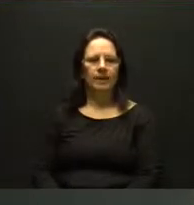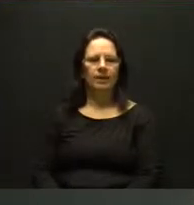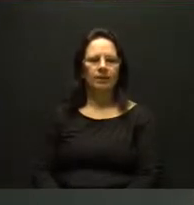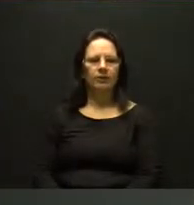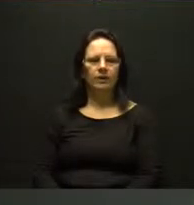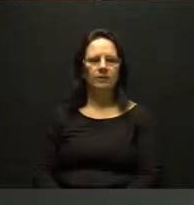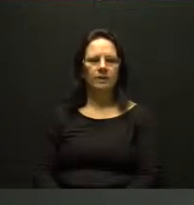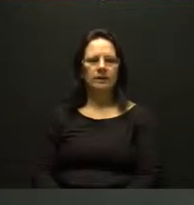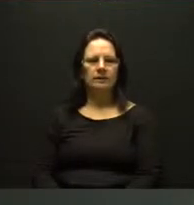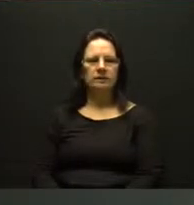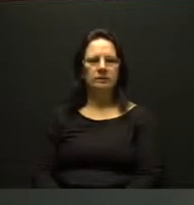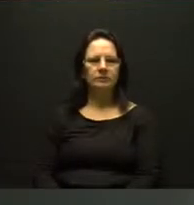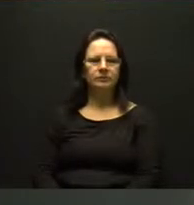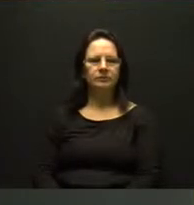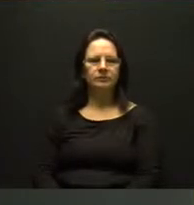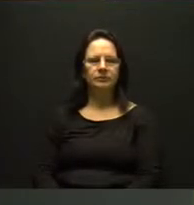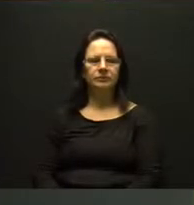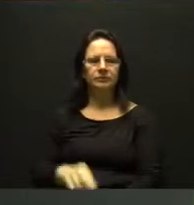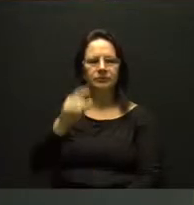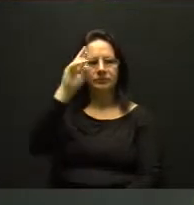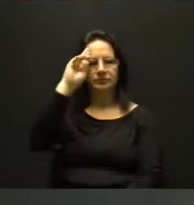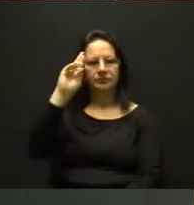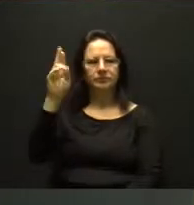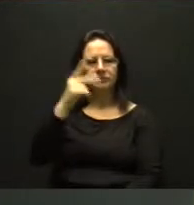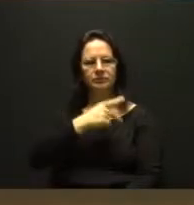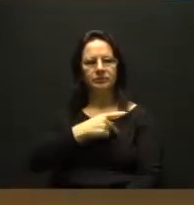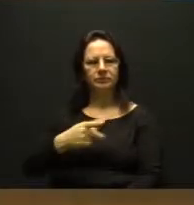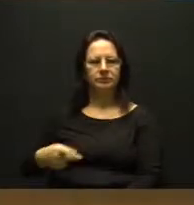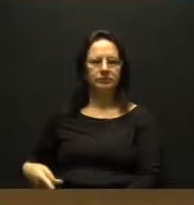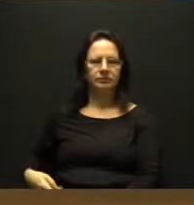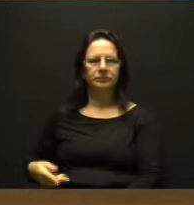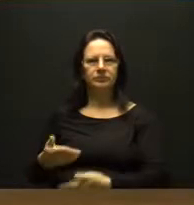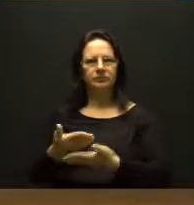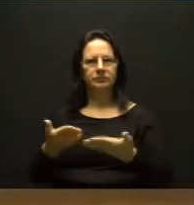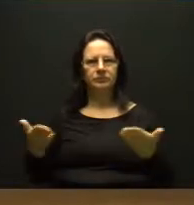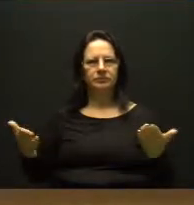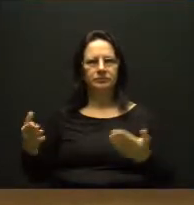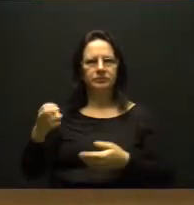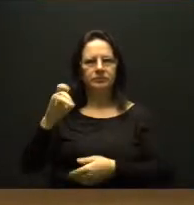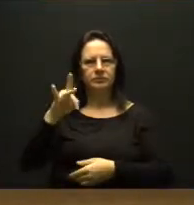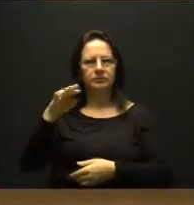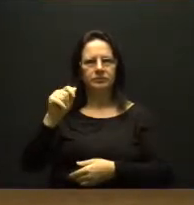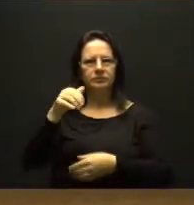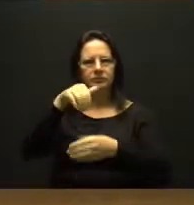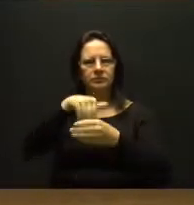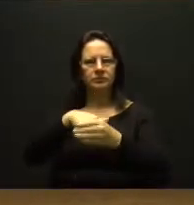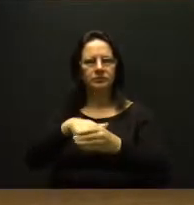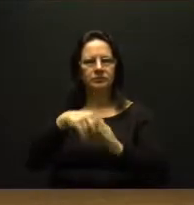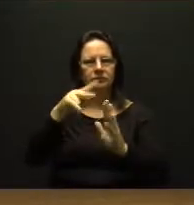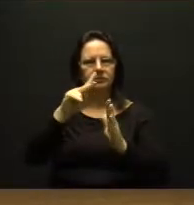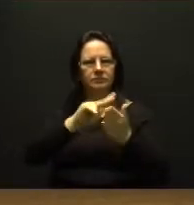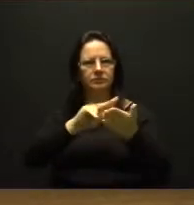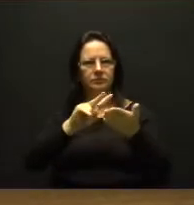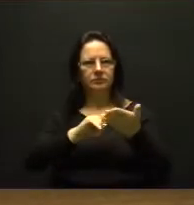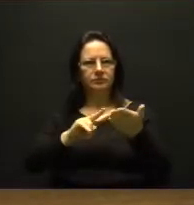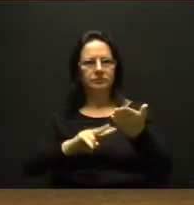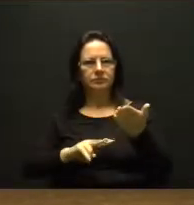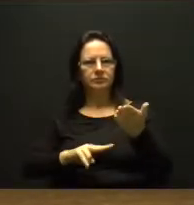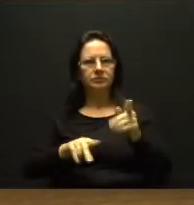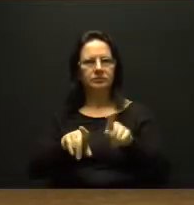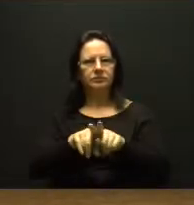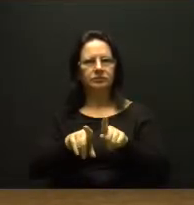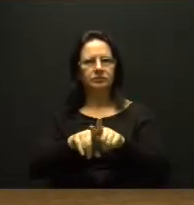é o presidente ele vereador e érica verçosa voto favorável essa propositura e